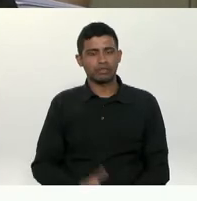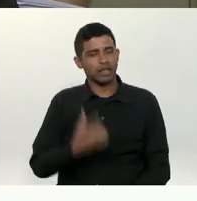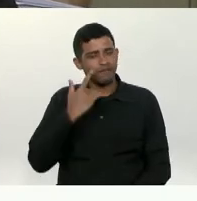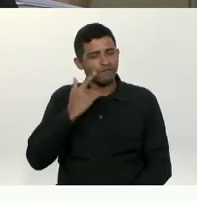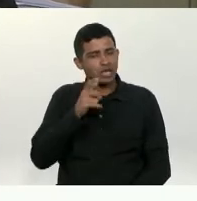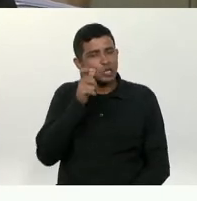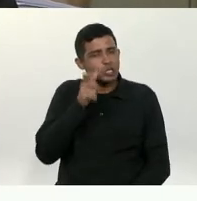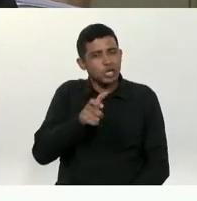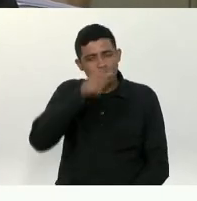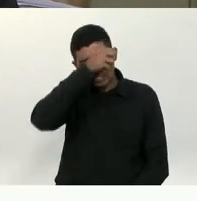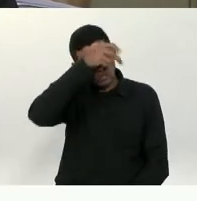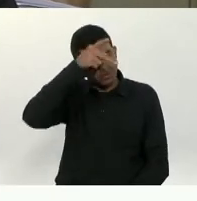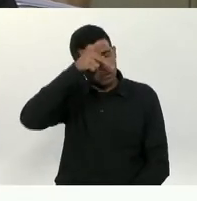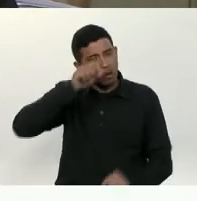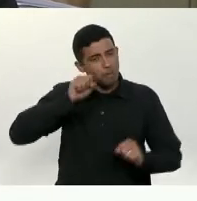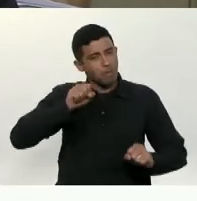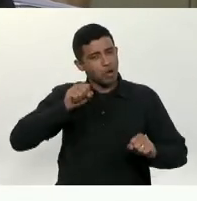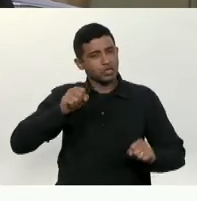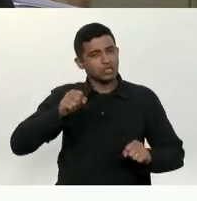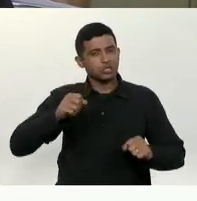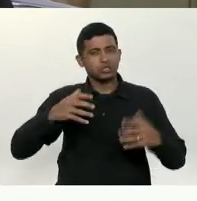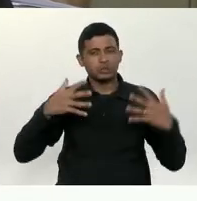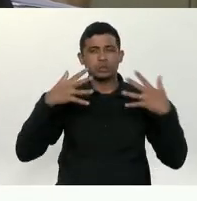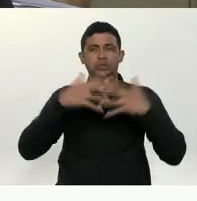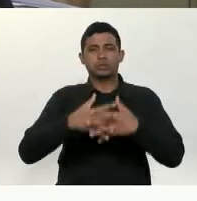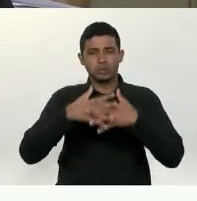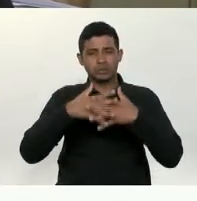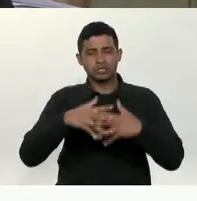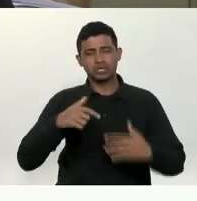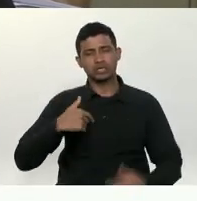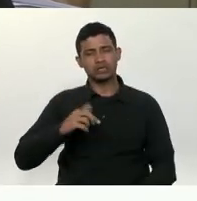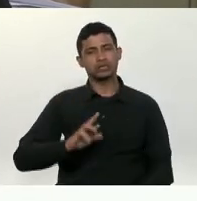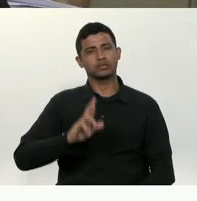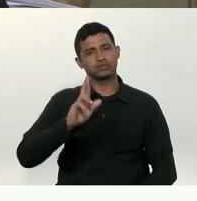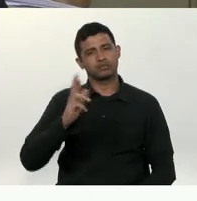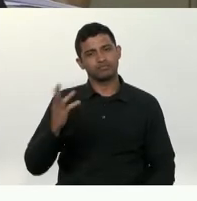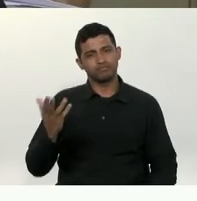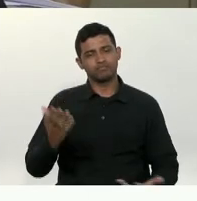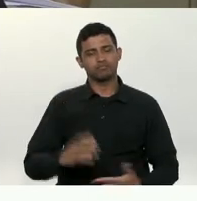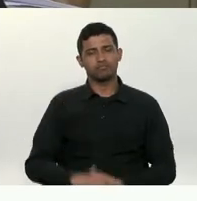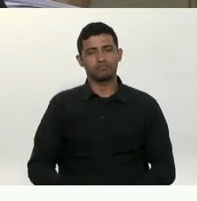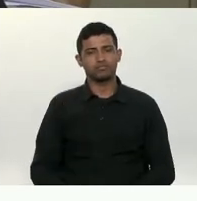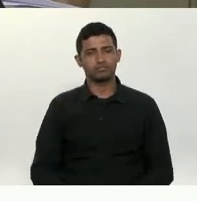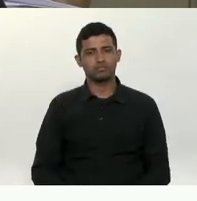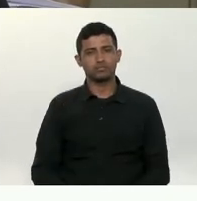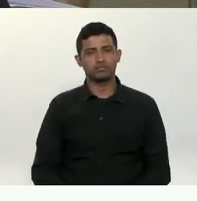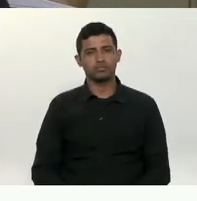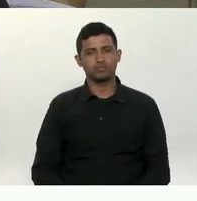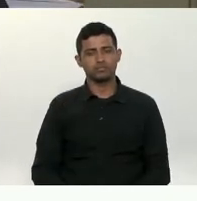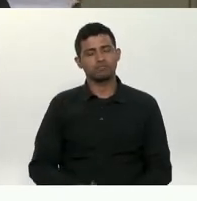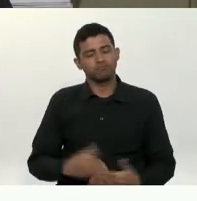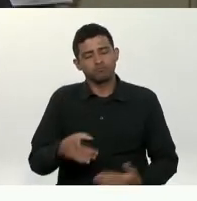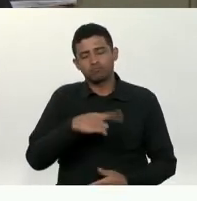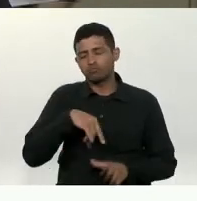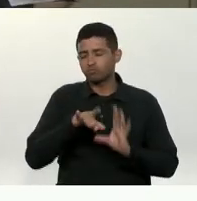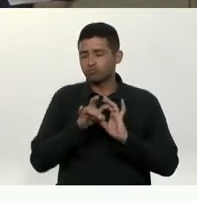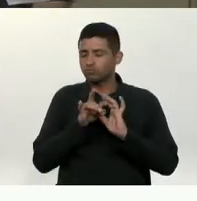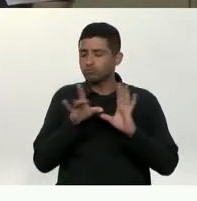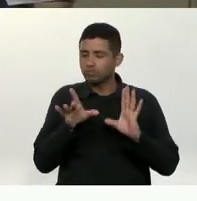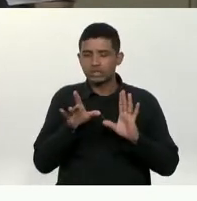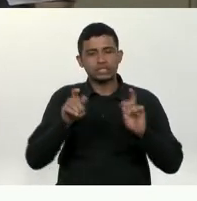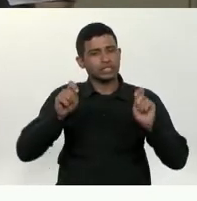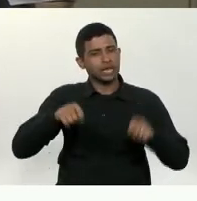isso comprometeria a própria atividade administrativa a qual eu fui incumbido, né? Então, assim, estamos à disposição para acelerar